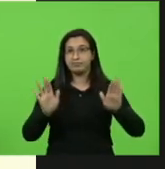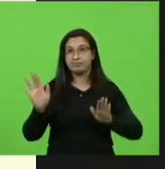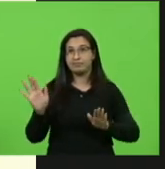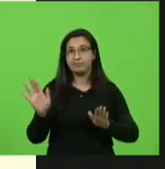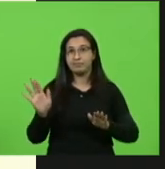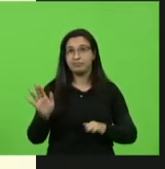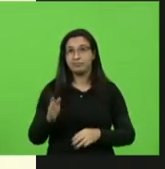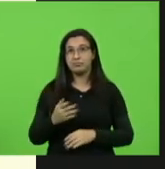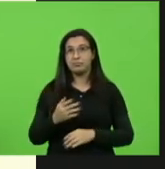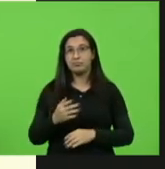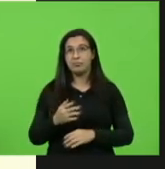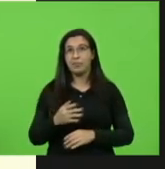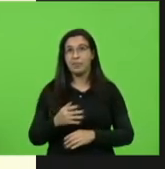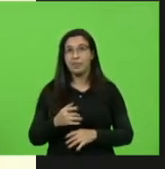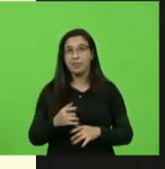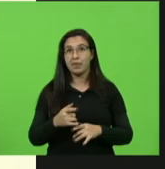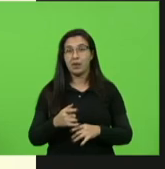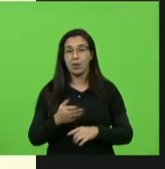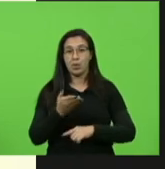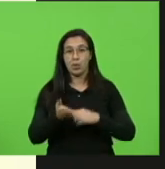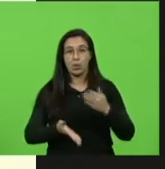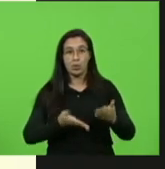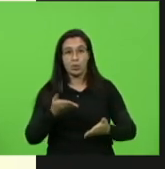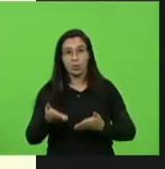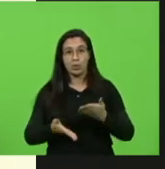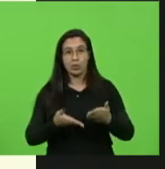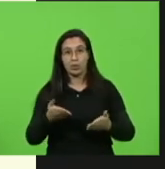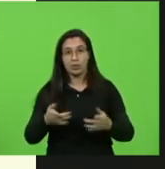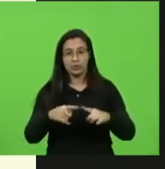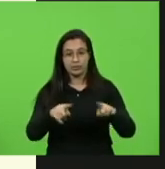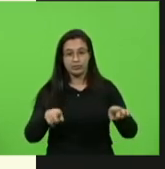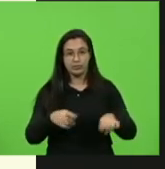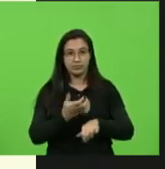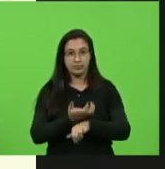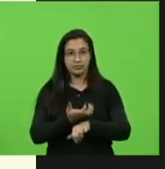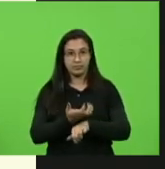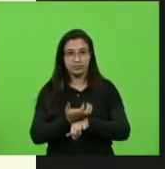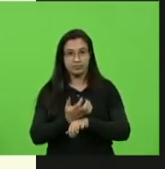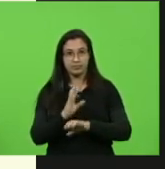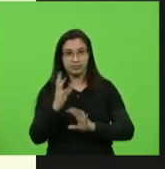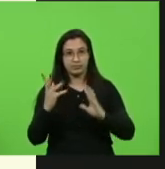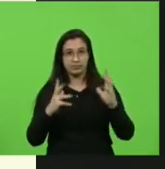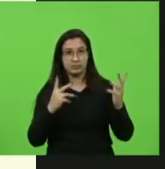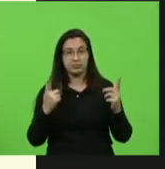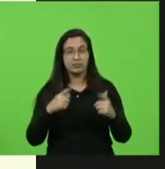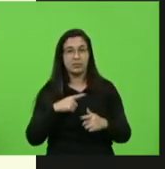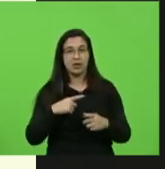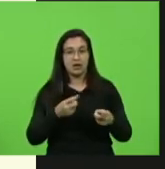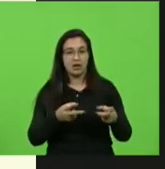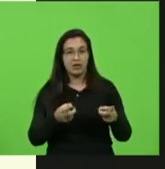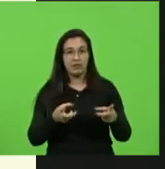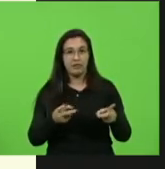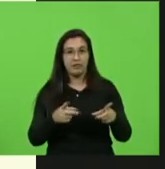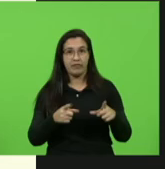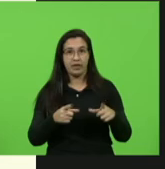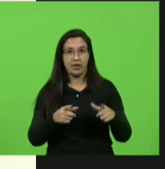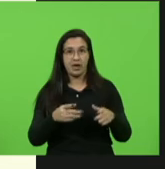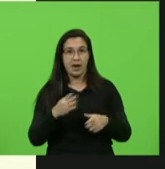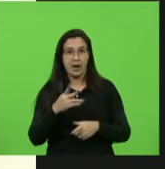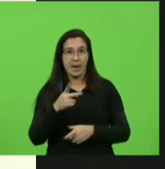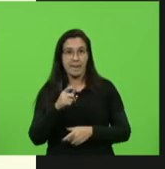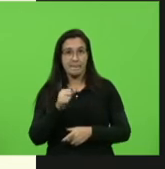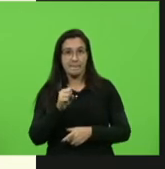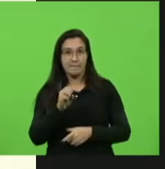uma praça, para cuidar de uma praça aqui em Blumenau, onde tem um quiosque que vai vender pastel, vai tocar o Centro de Eventos Balneário